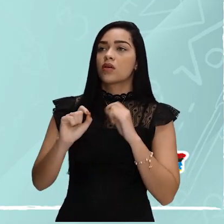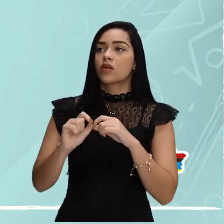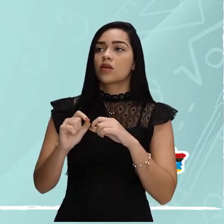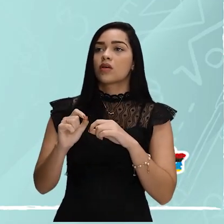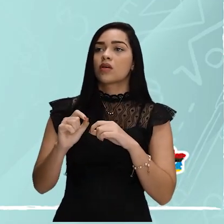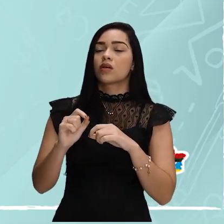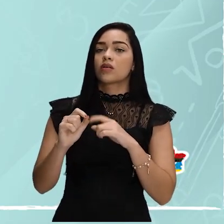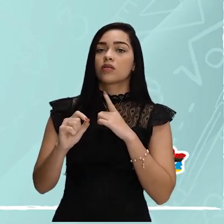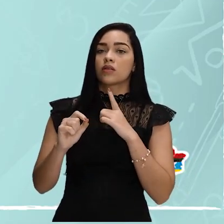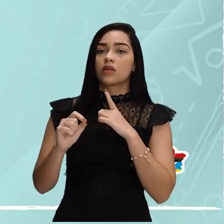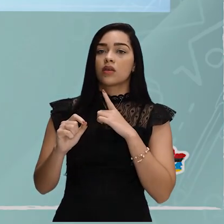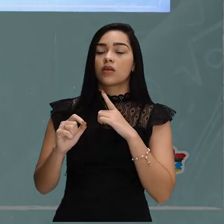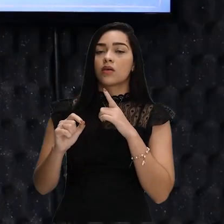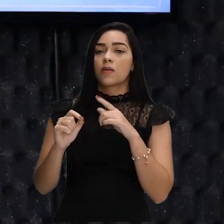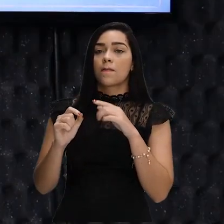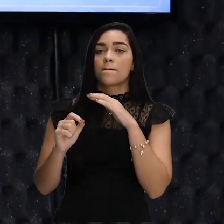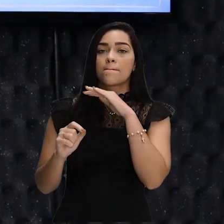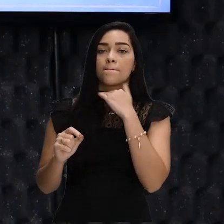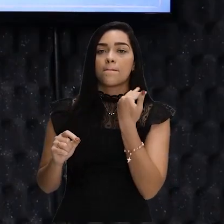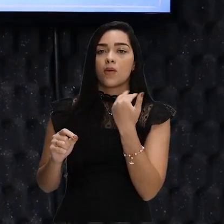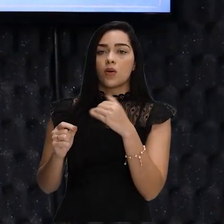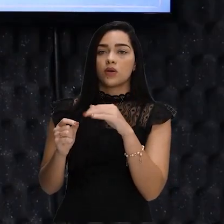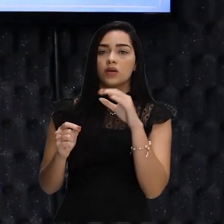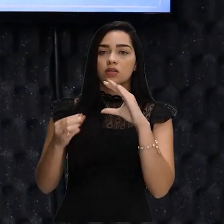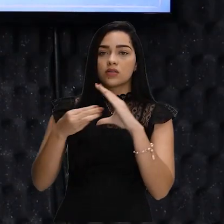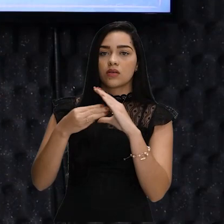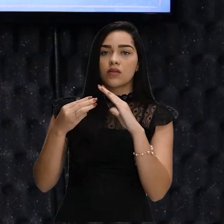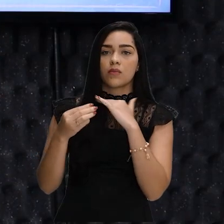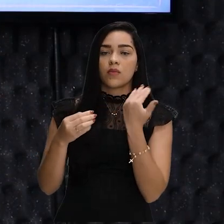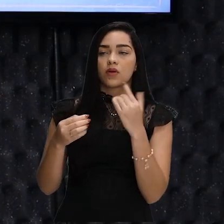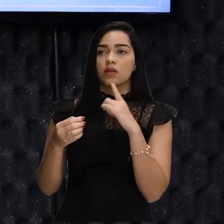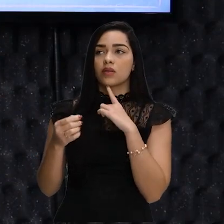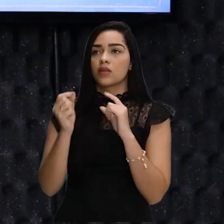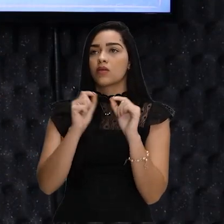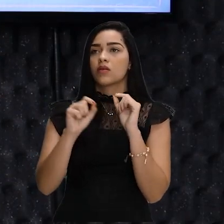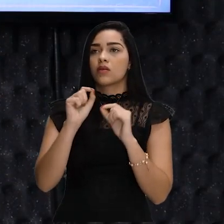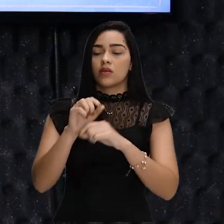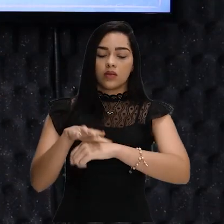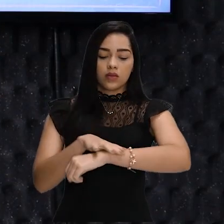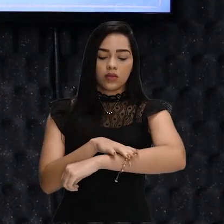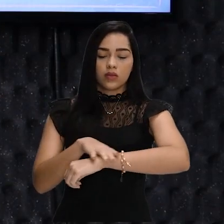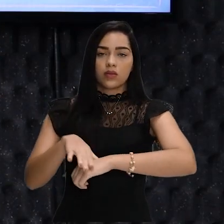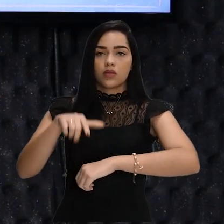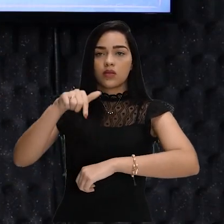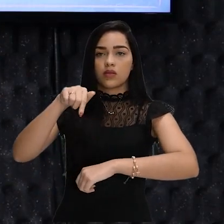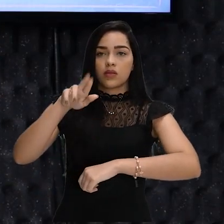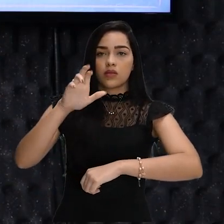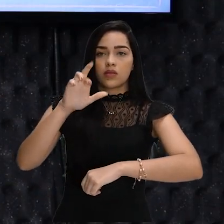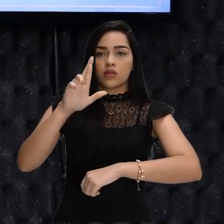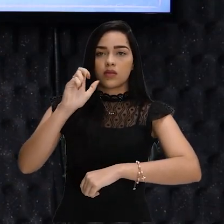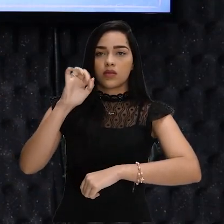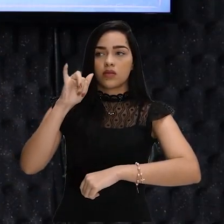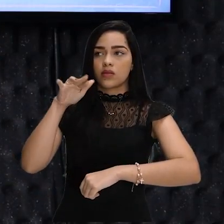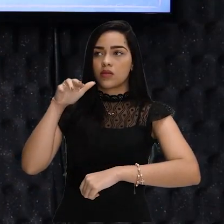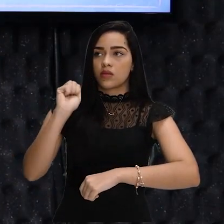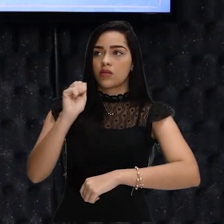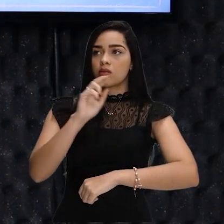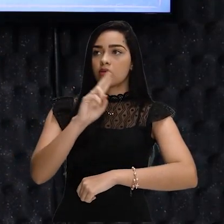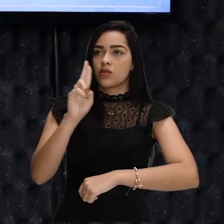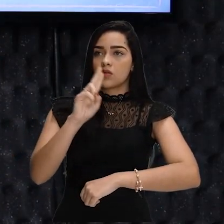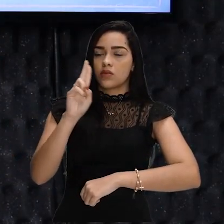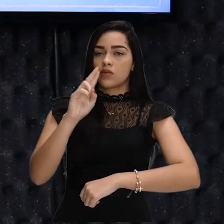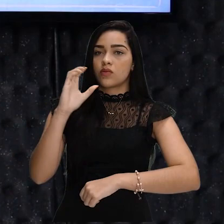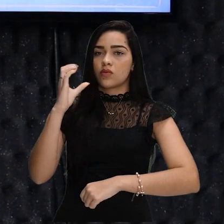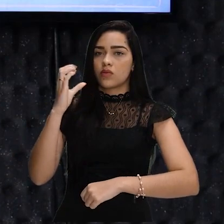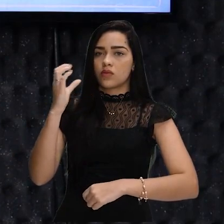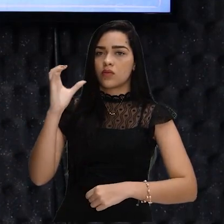camada de células mortas, que ficam aqui na parte de cima. Ela deposita queratina. Então, a gente diz que até o